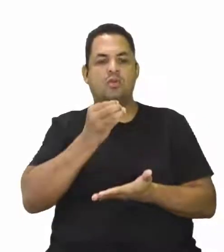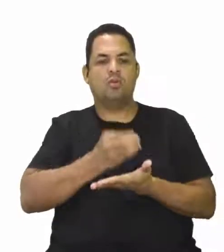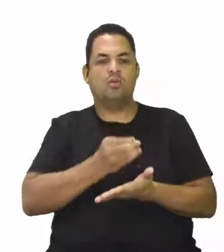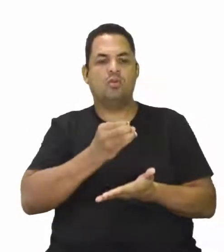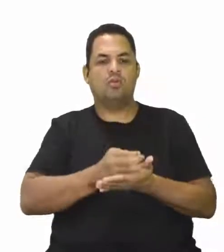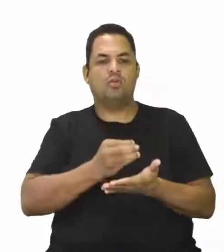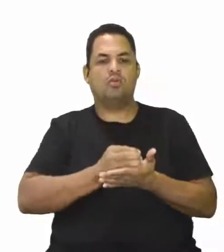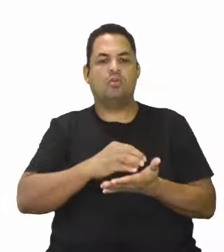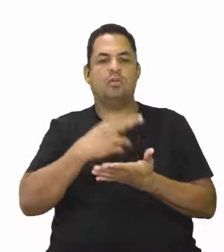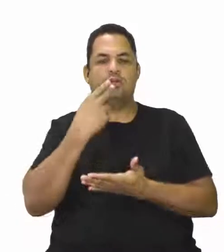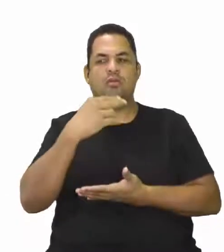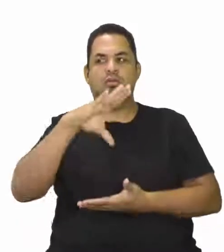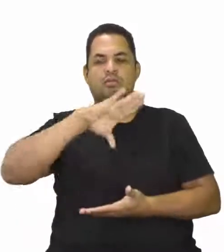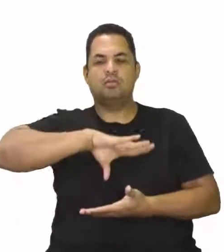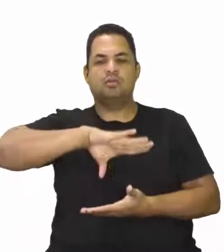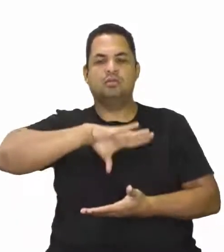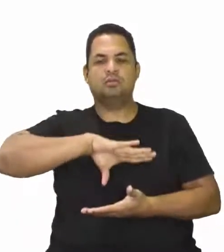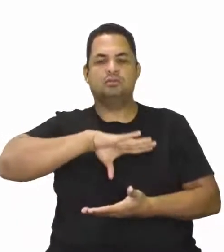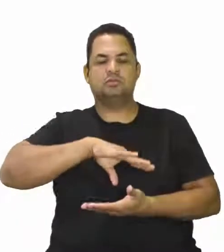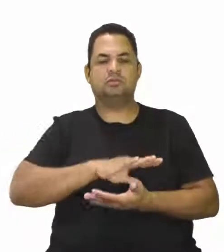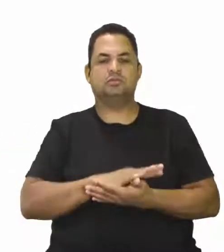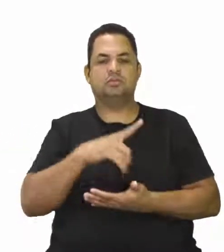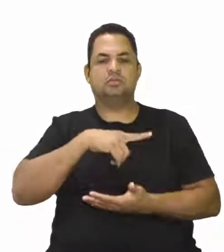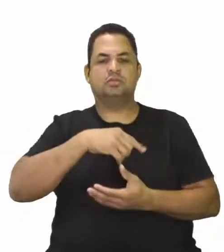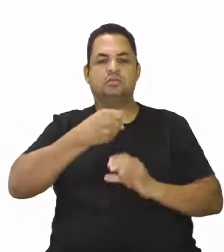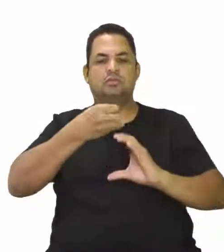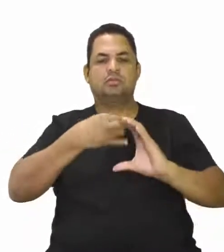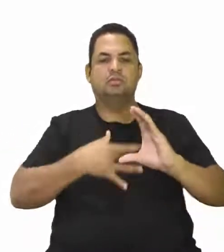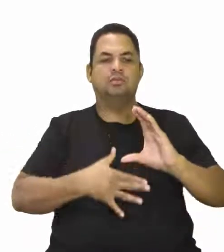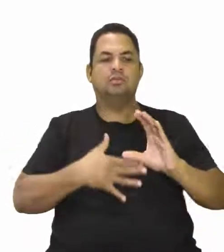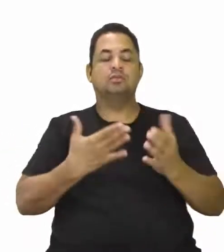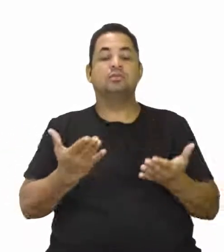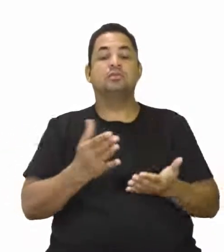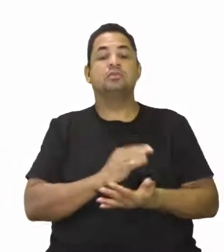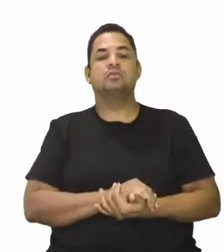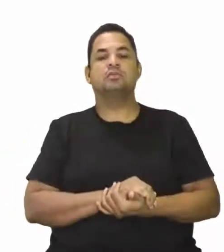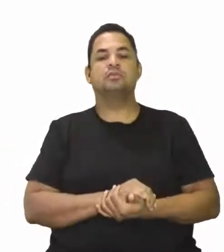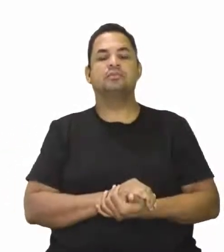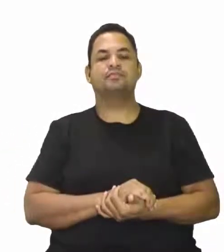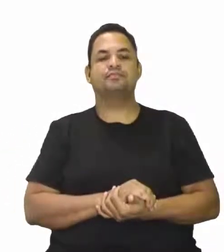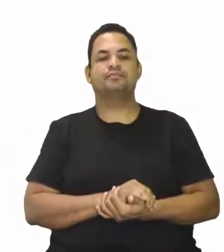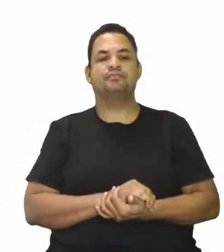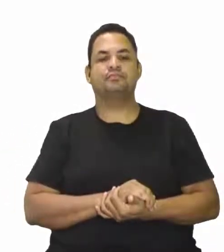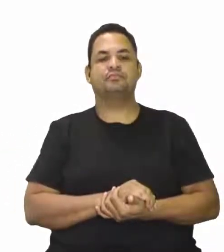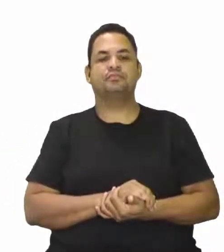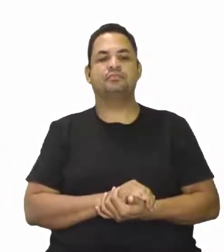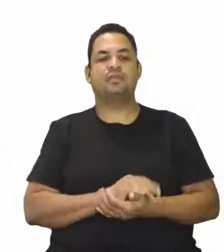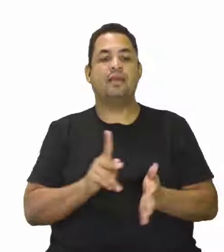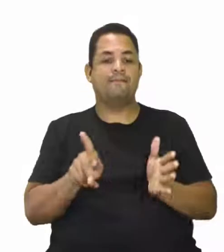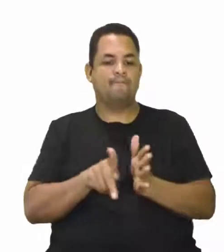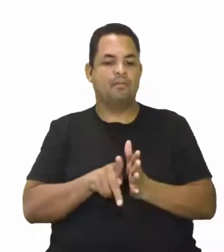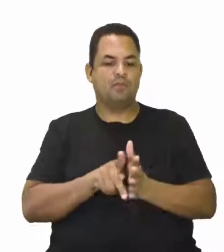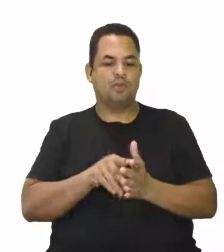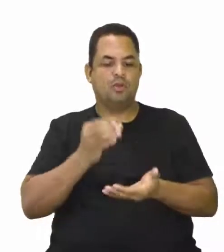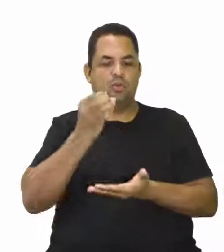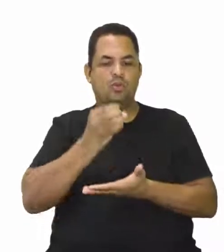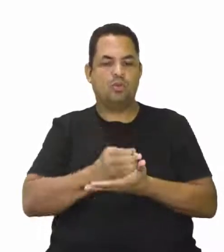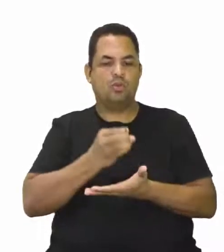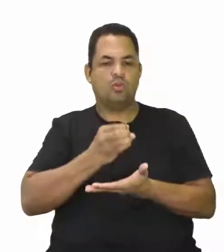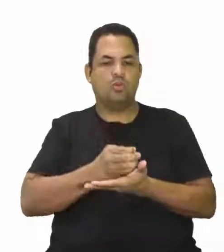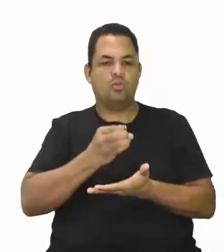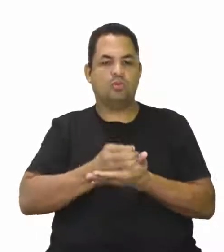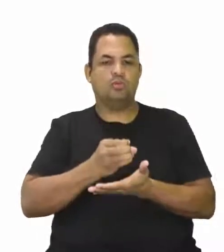língua portuguesa. Então, copo redondo. Ele tem uma característica o quê, gente? É uma característica própria do copo. O copo,